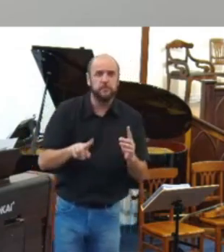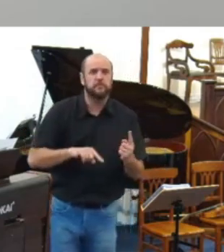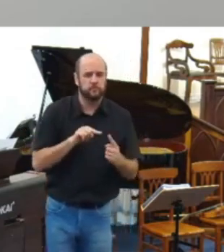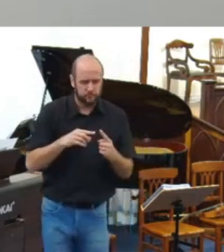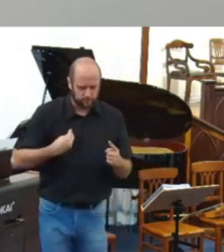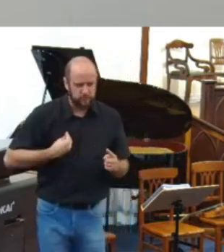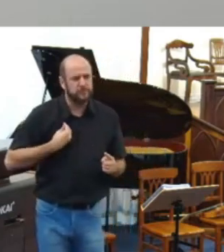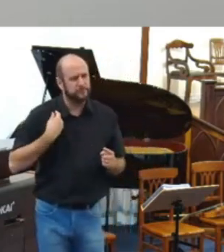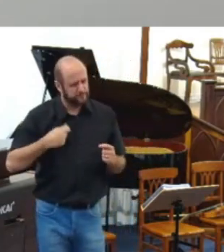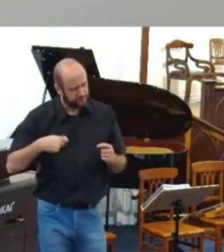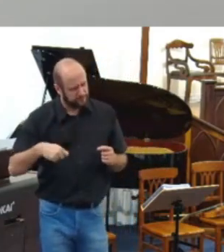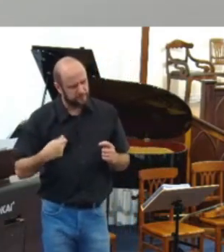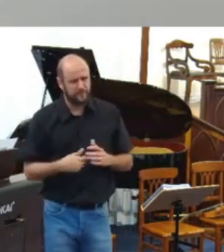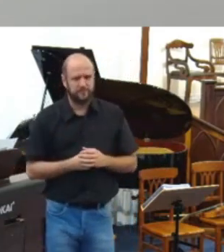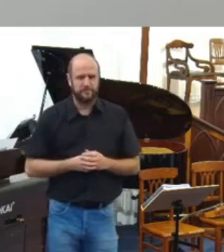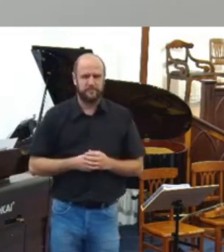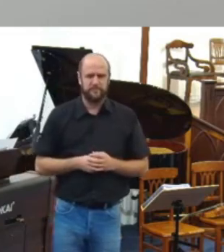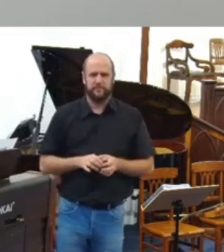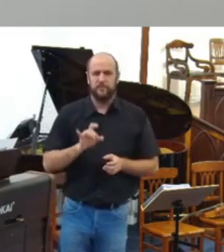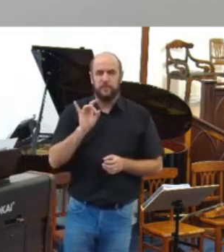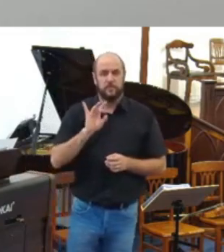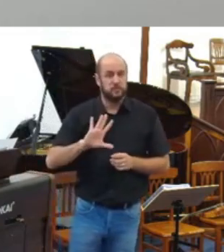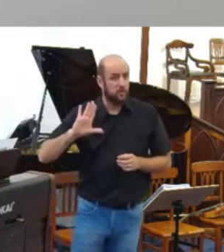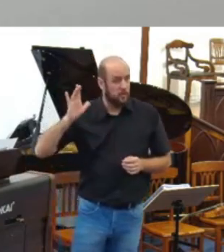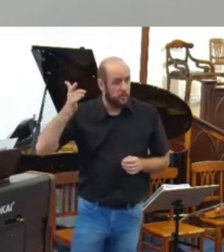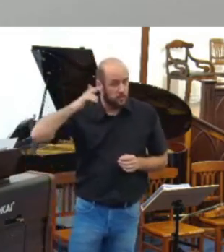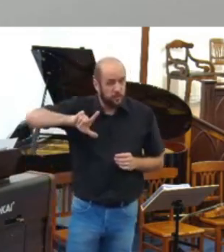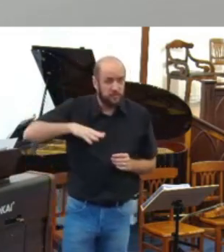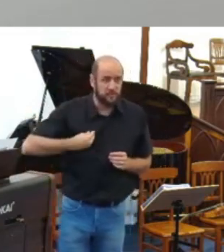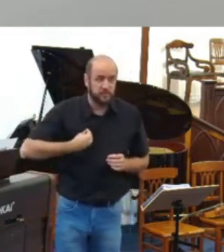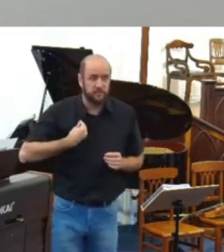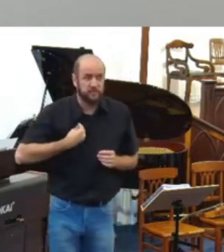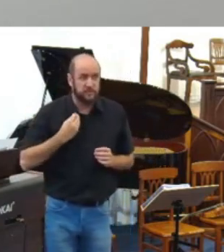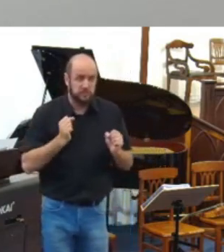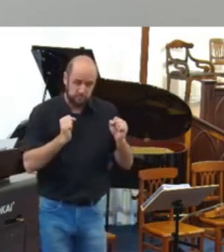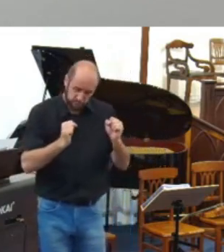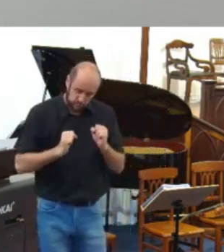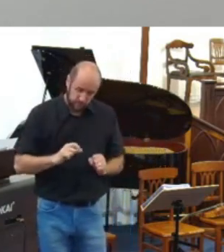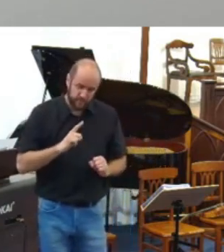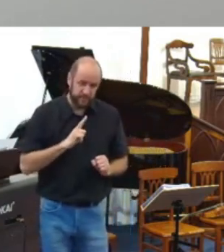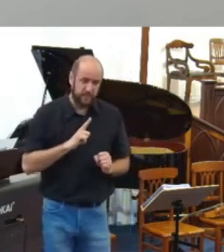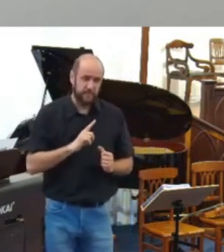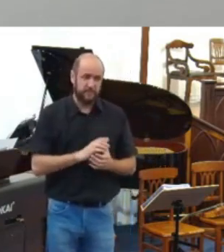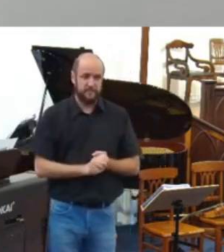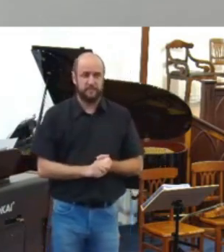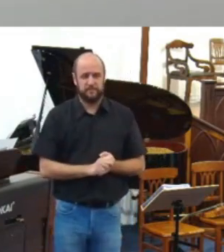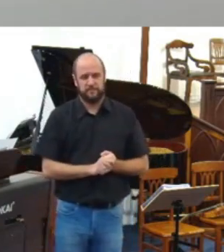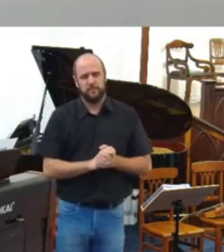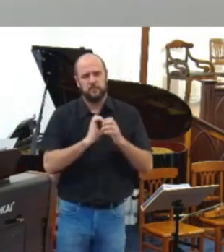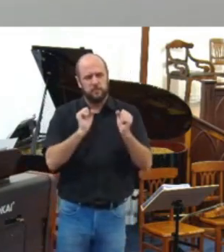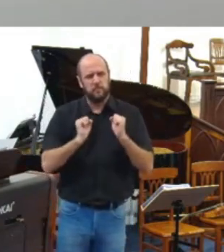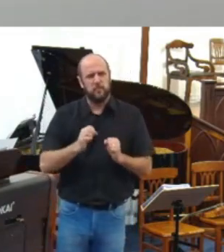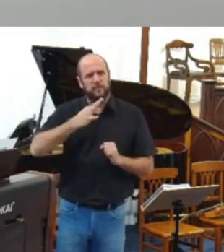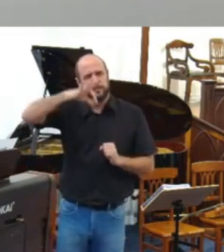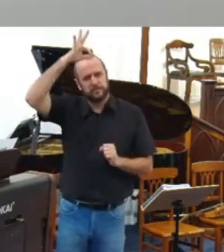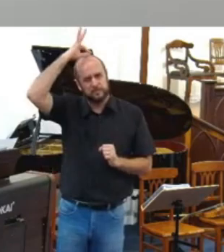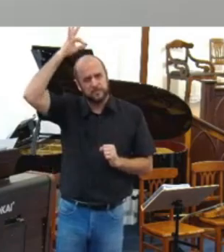viver. Eles só conseguem viver esse propósito à luz do poder que eles receberam. Poder do